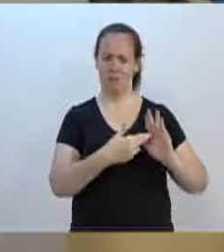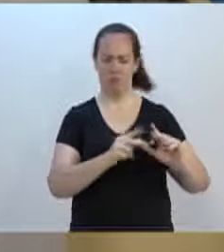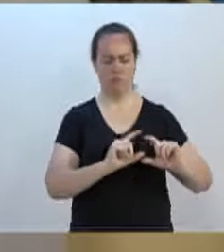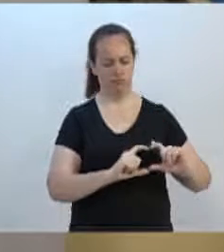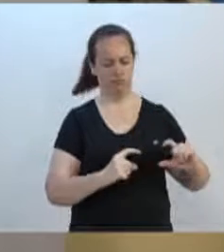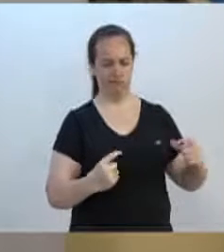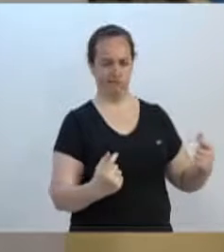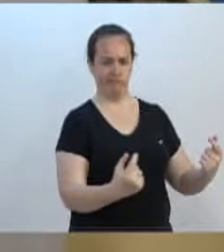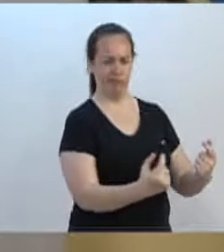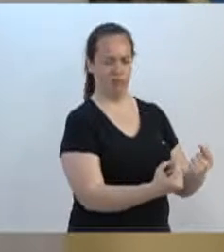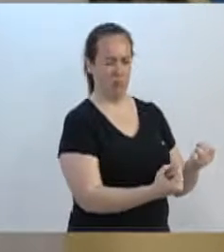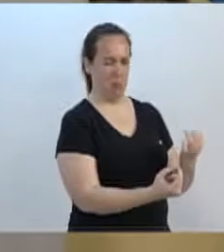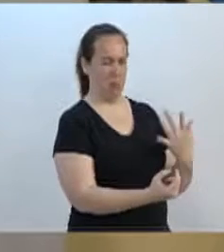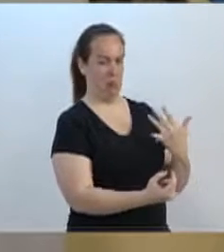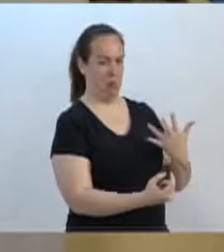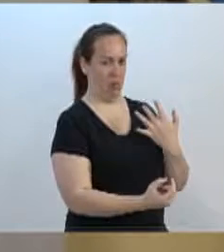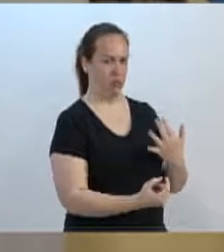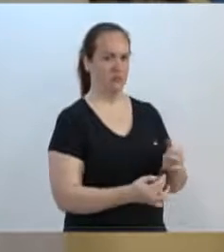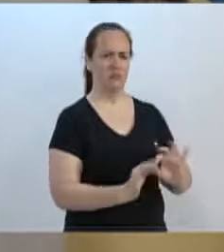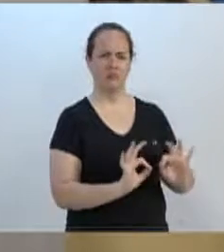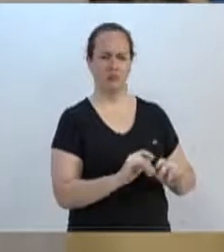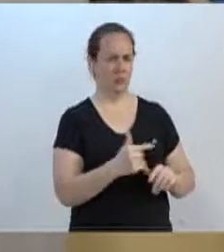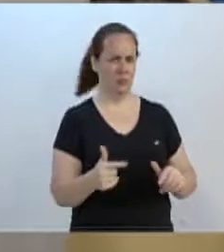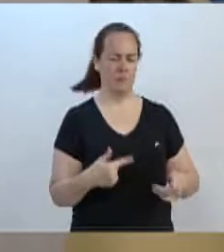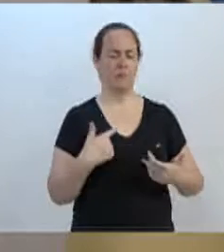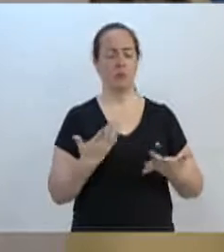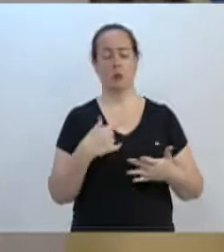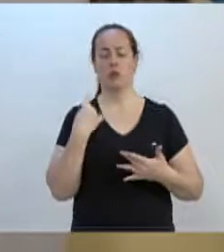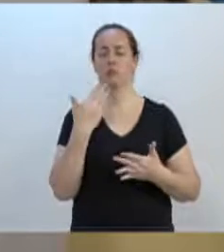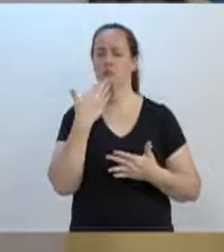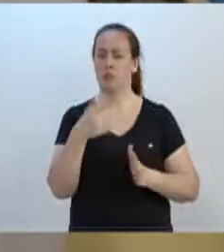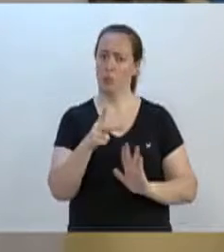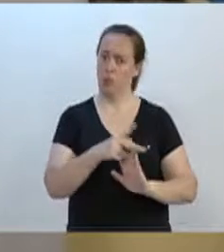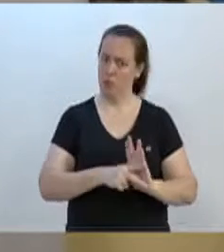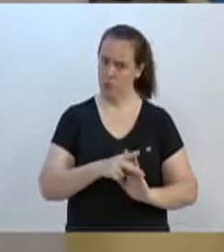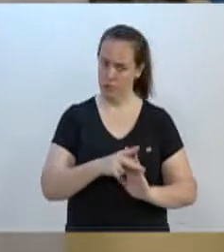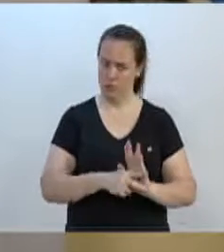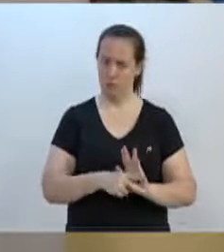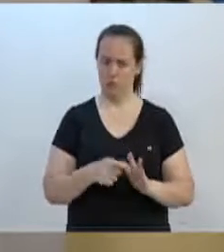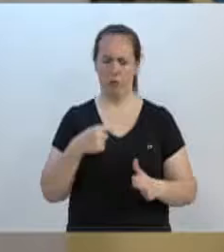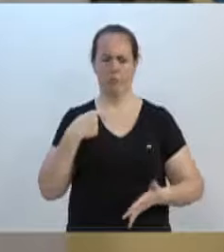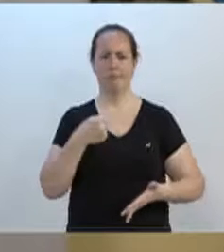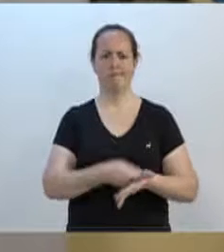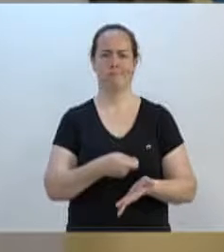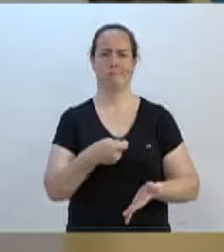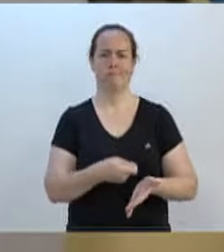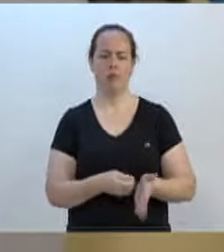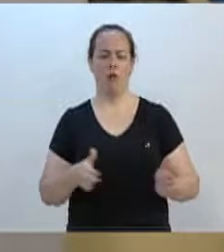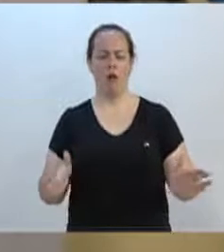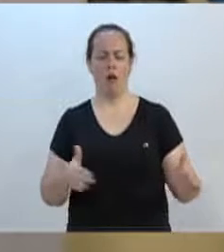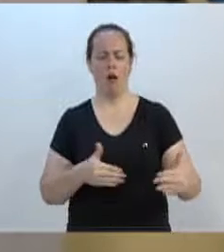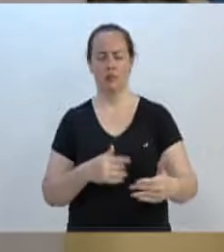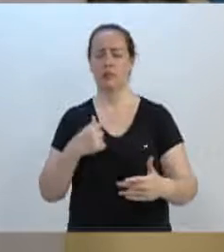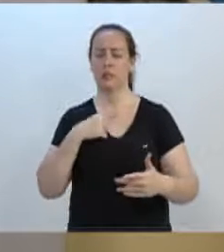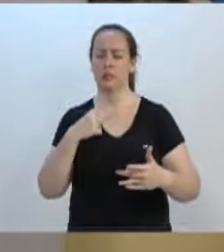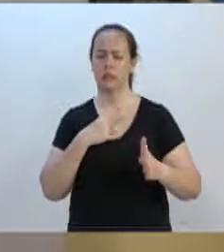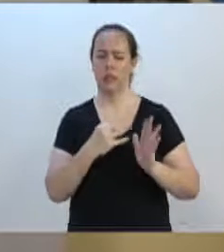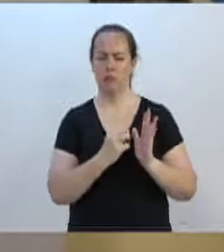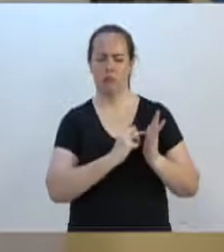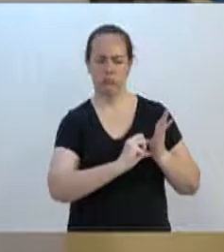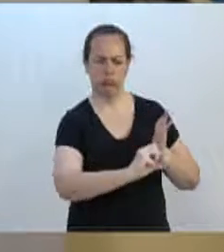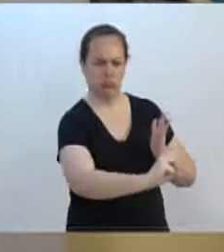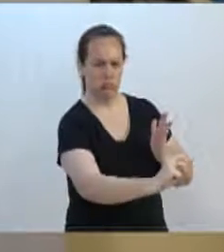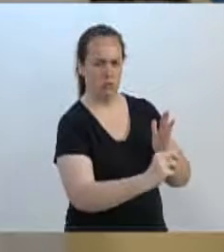faixa refletiva. Então, nós entramos com um projeto de lei aqui, obrigando que essas caixas tenham essas